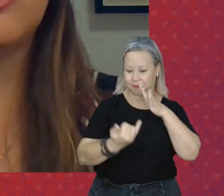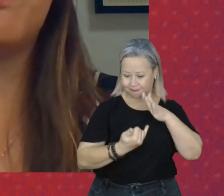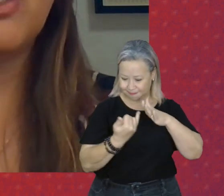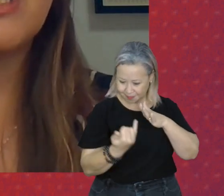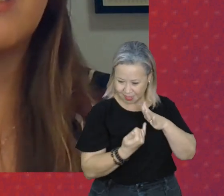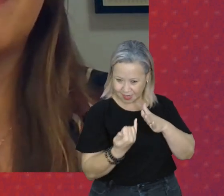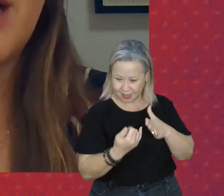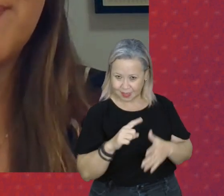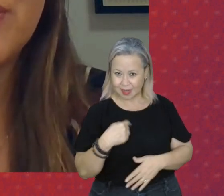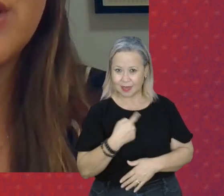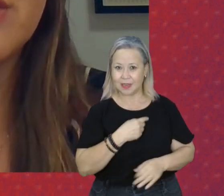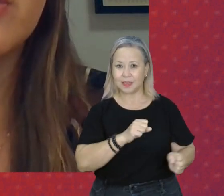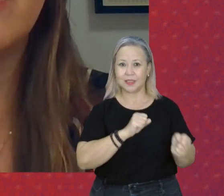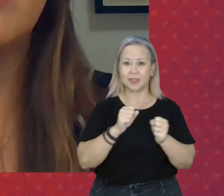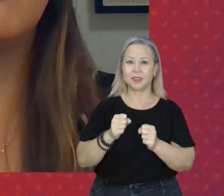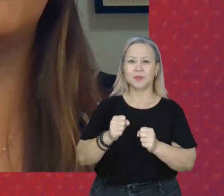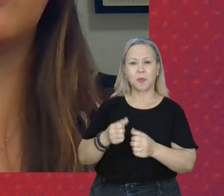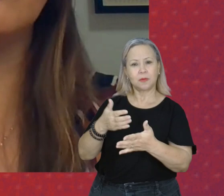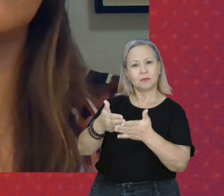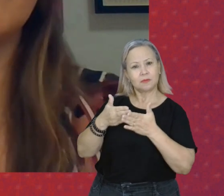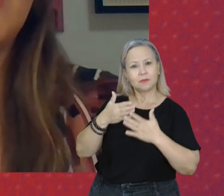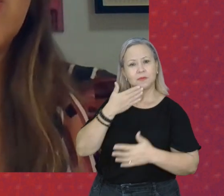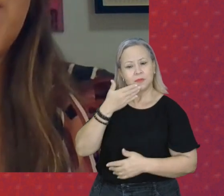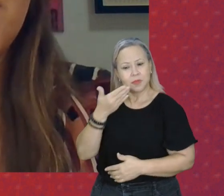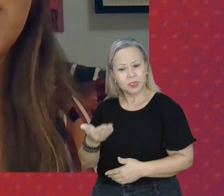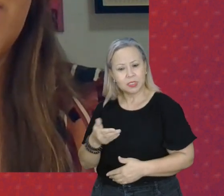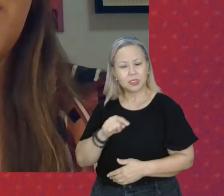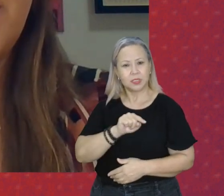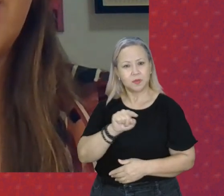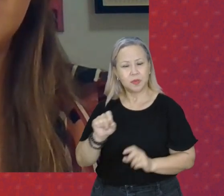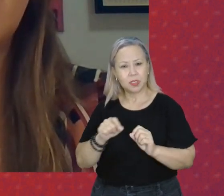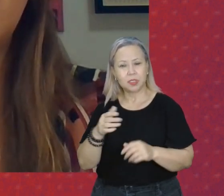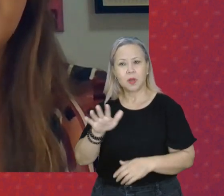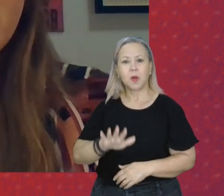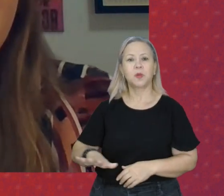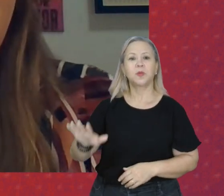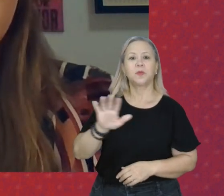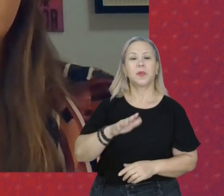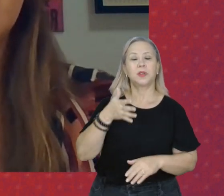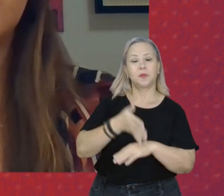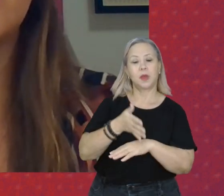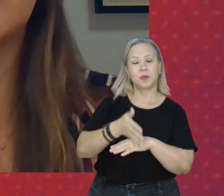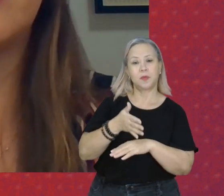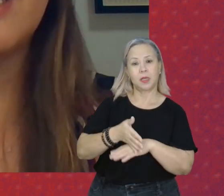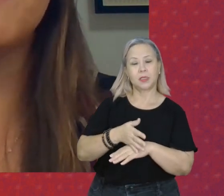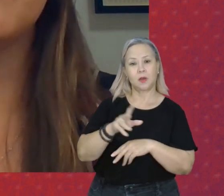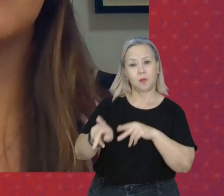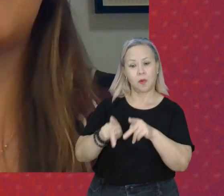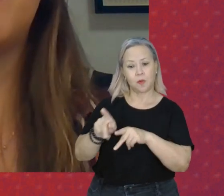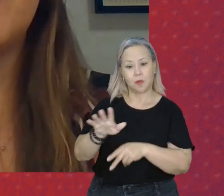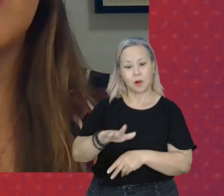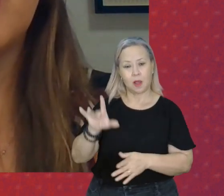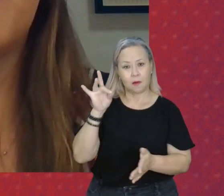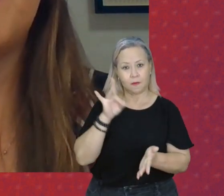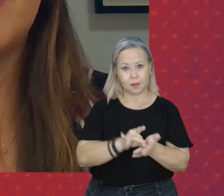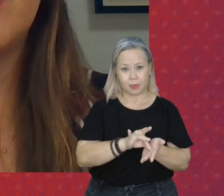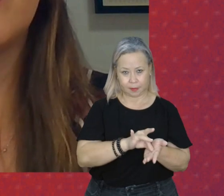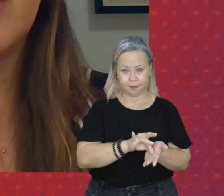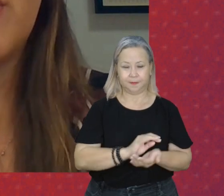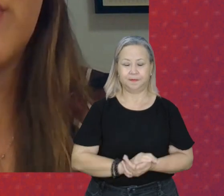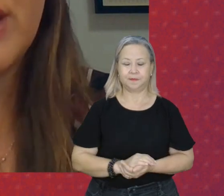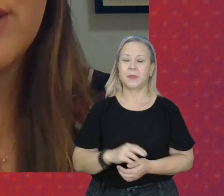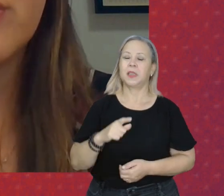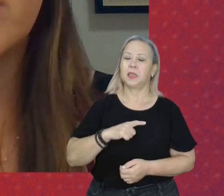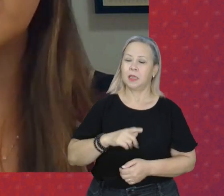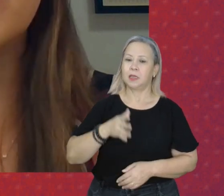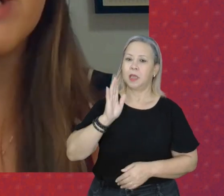institucionalizado, e a gente pode clamar por isso, por outros meios de participação popular oficiais. Então, a gente já tem a previsão de